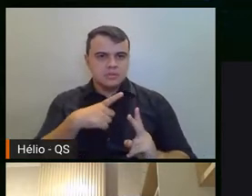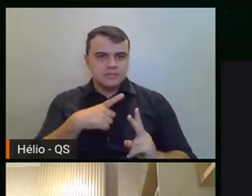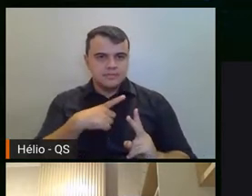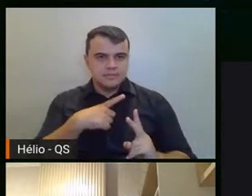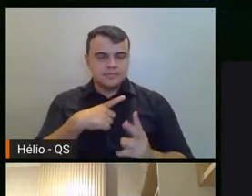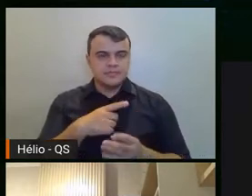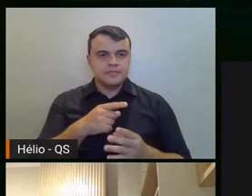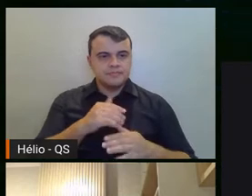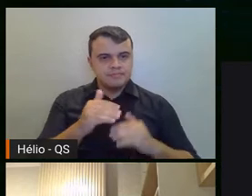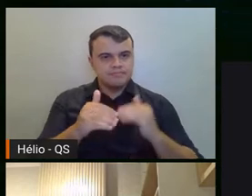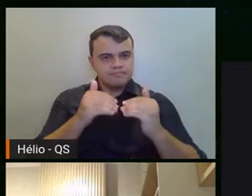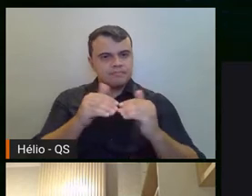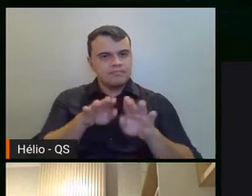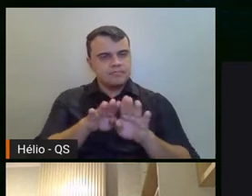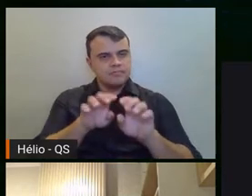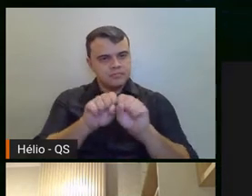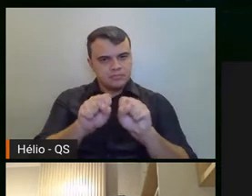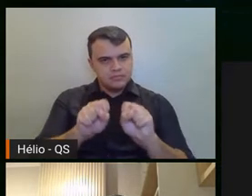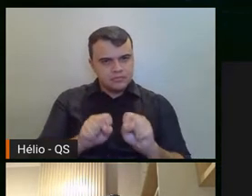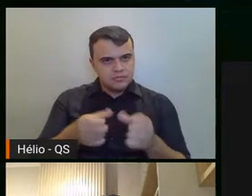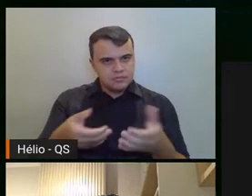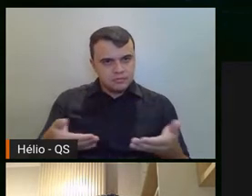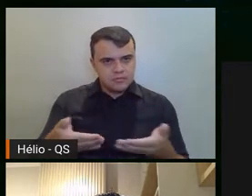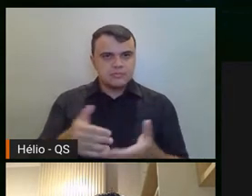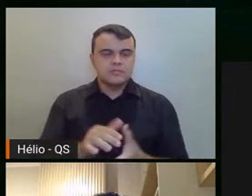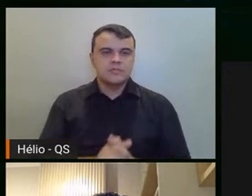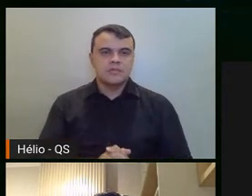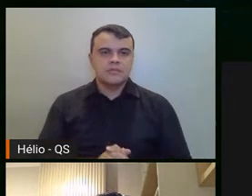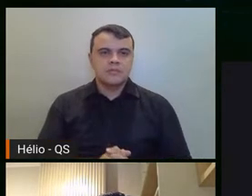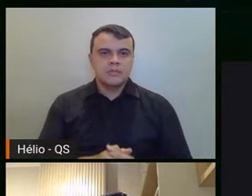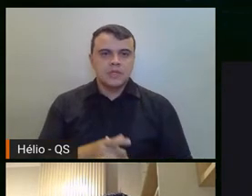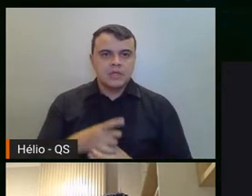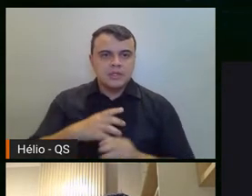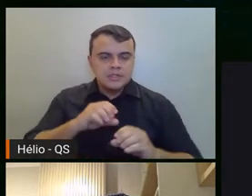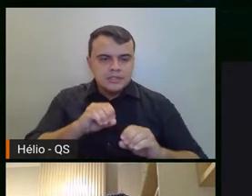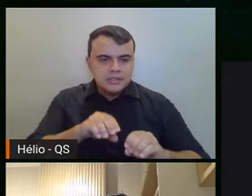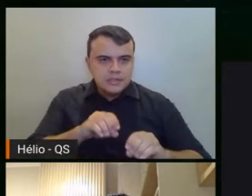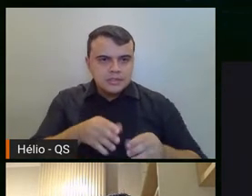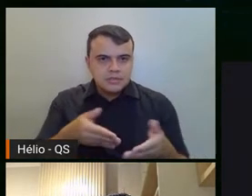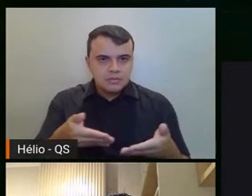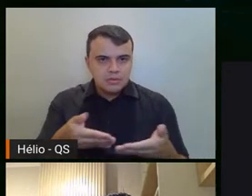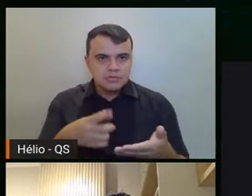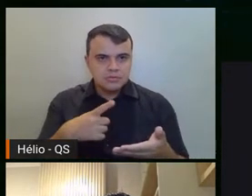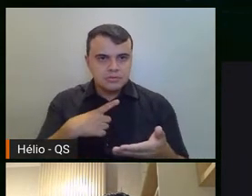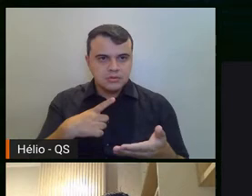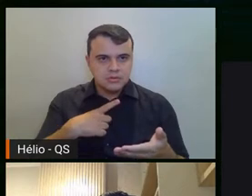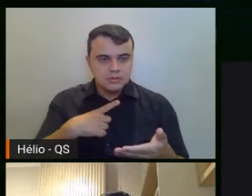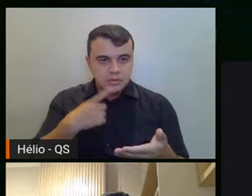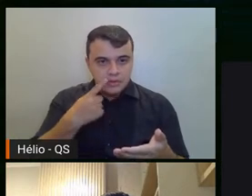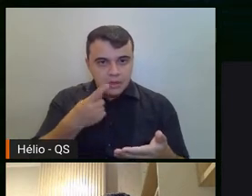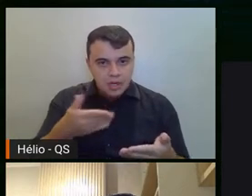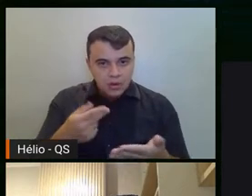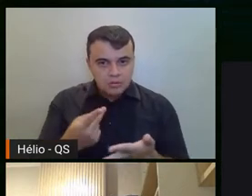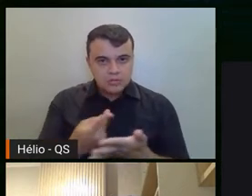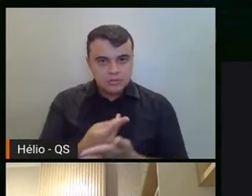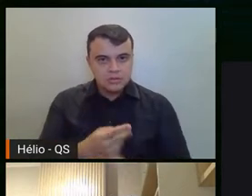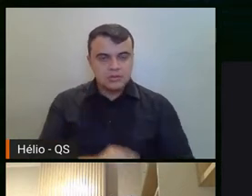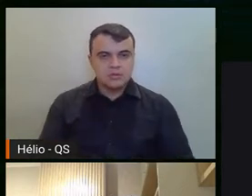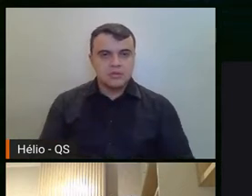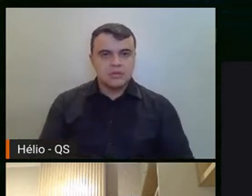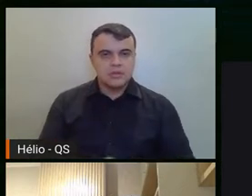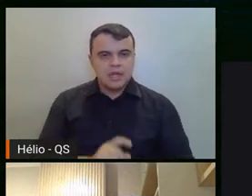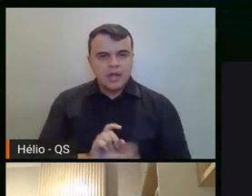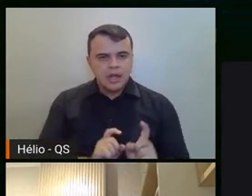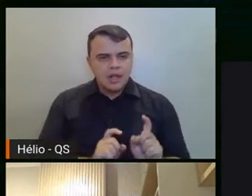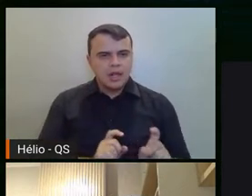desenvolvimento de software que existem atualmente tem essa aula inaugural aqui né que a gente tá rolando agora né então se vocês clicarem